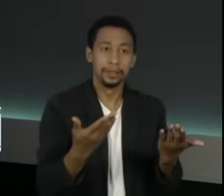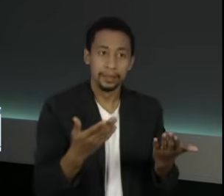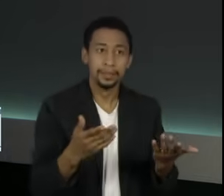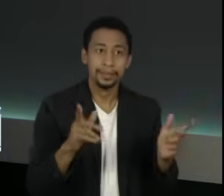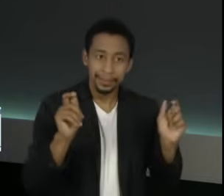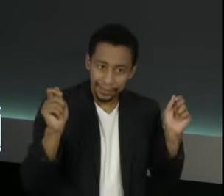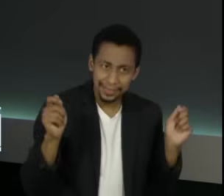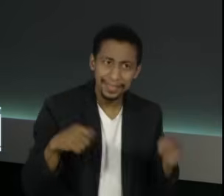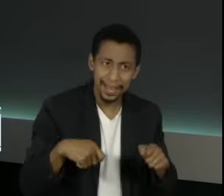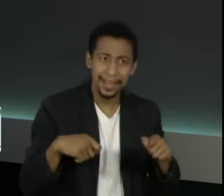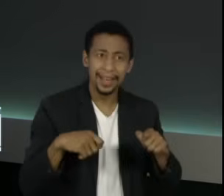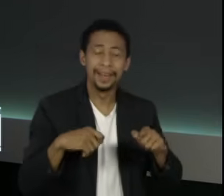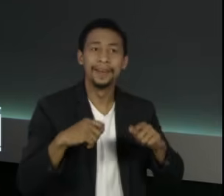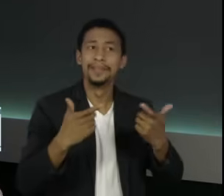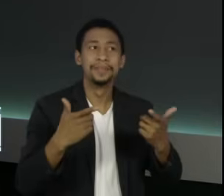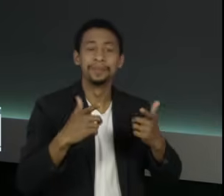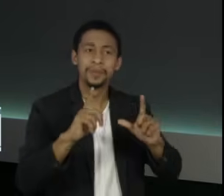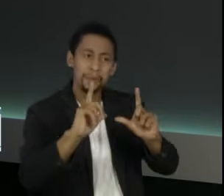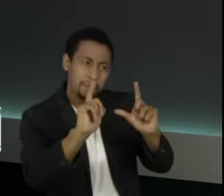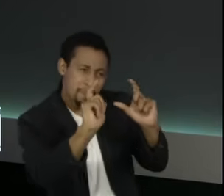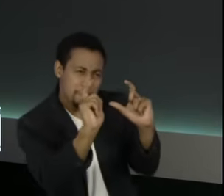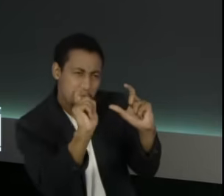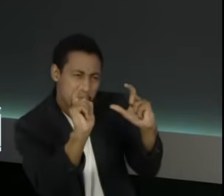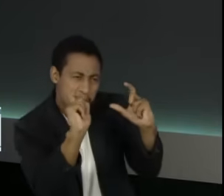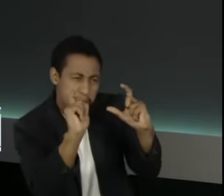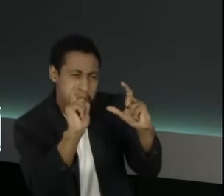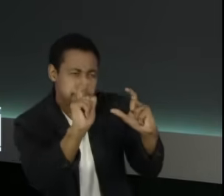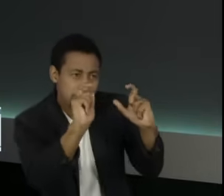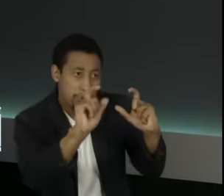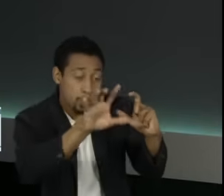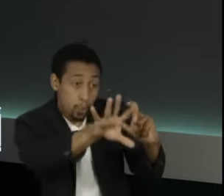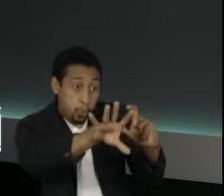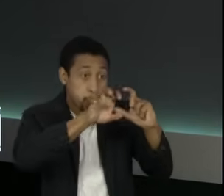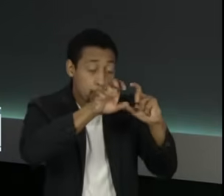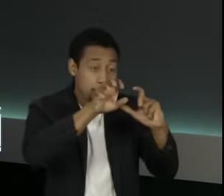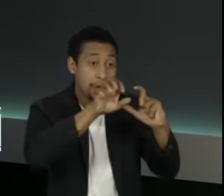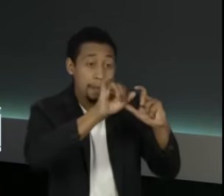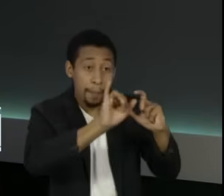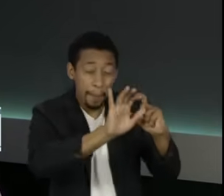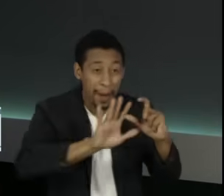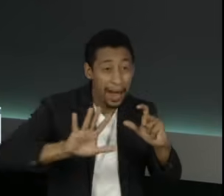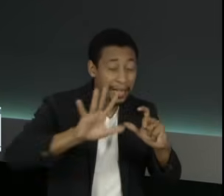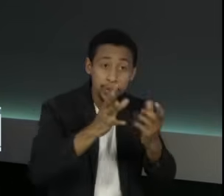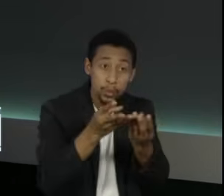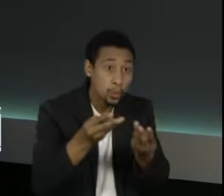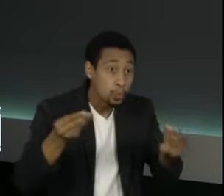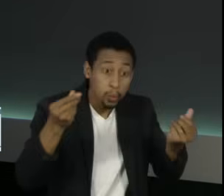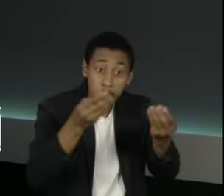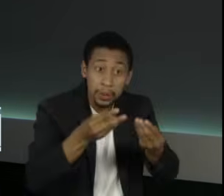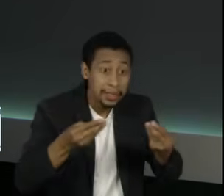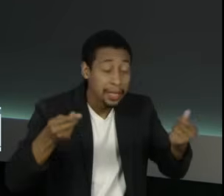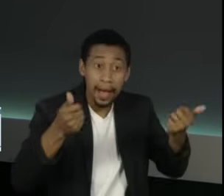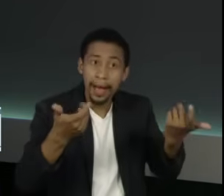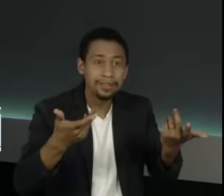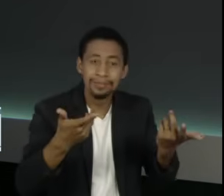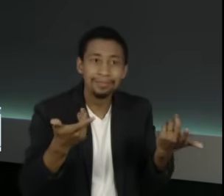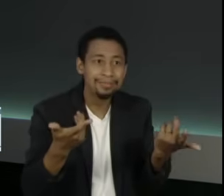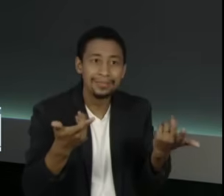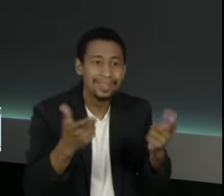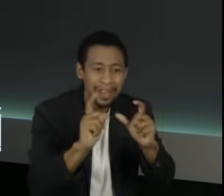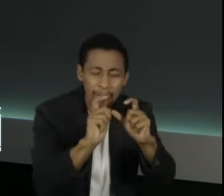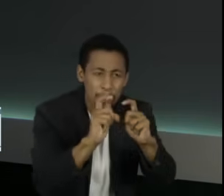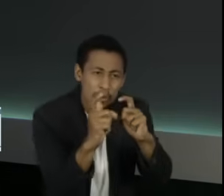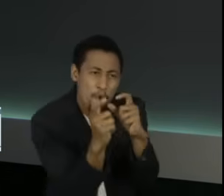um dispositivo que capta uma imagem tão boa, com uma qualidade tão boa, num aparelho tão pequeno, isso